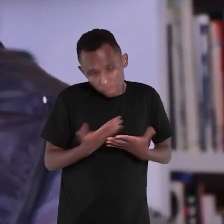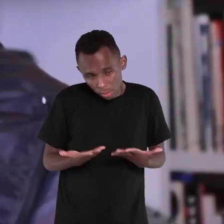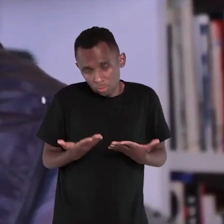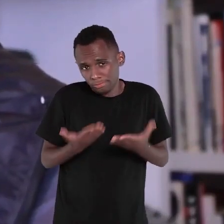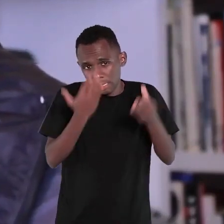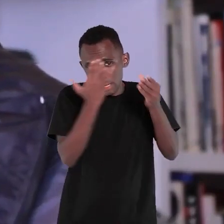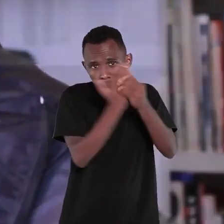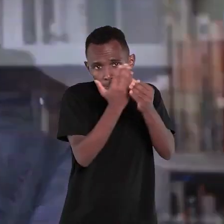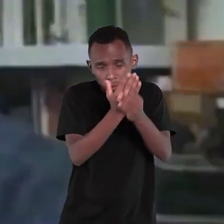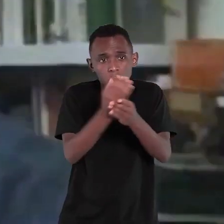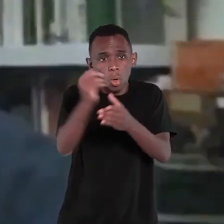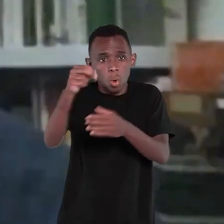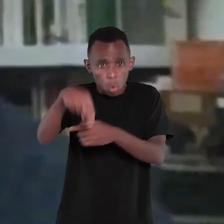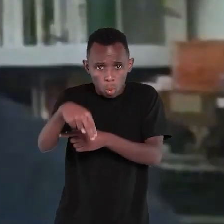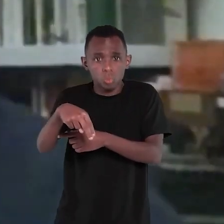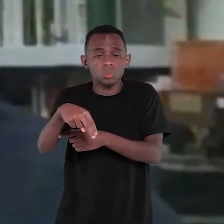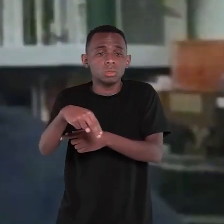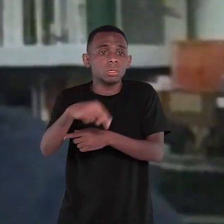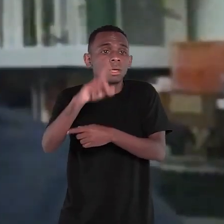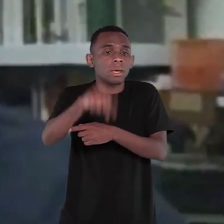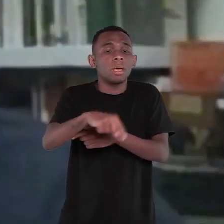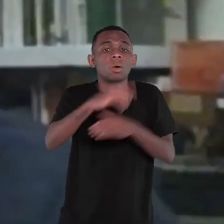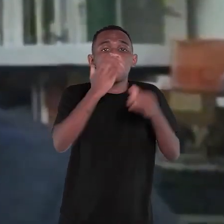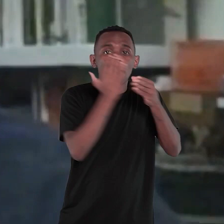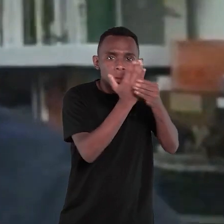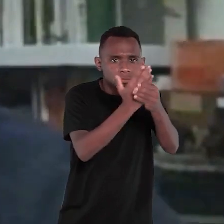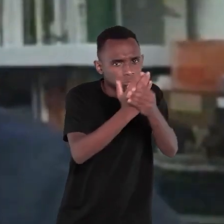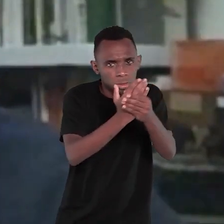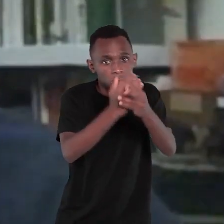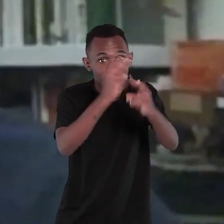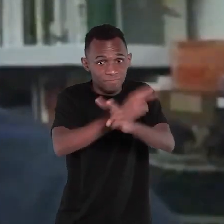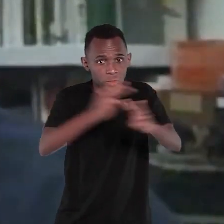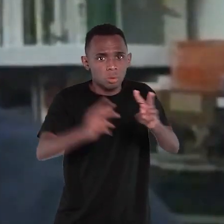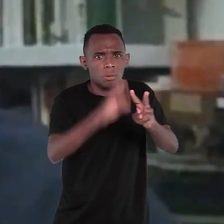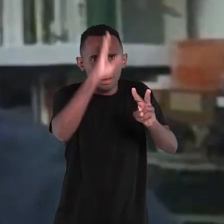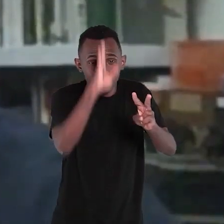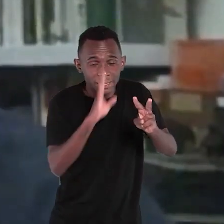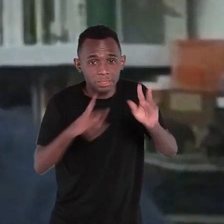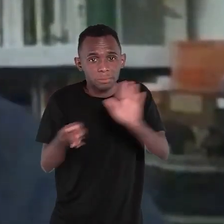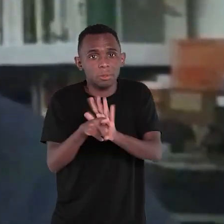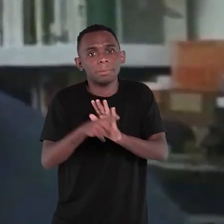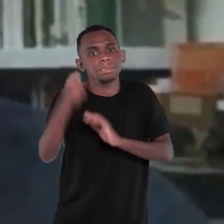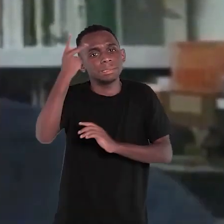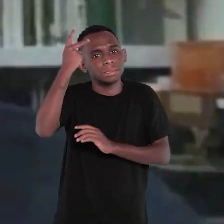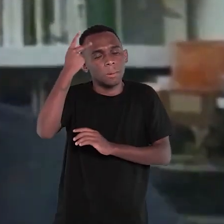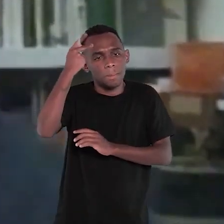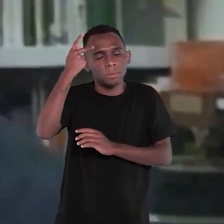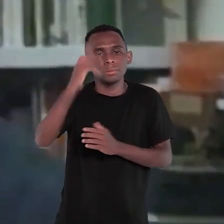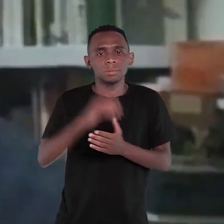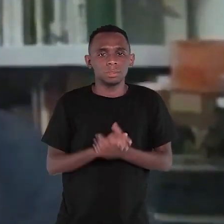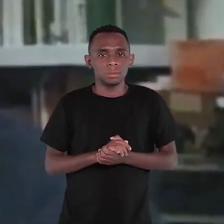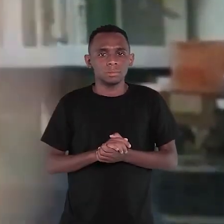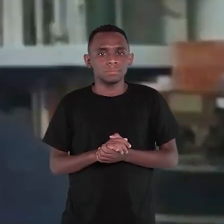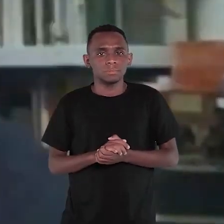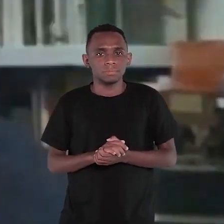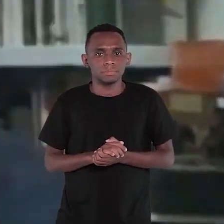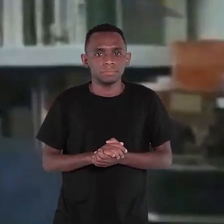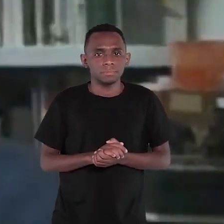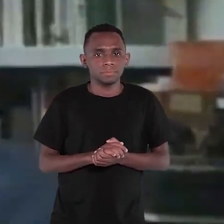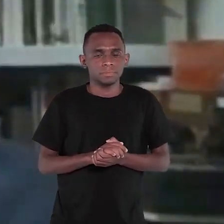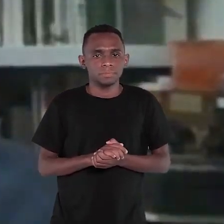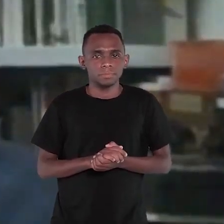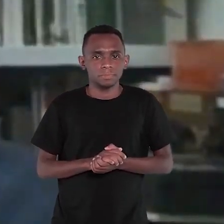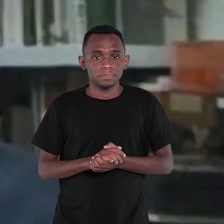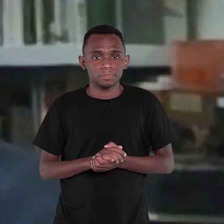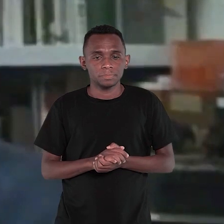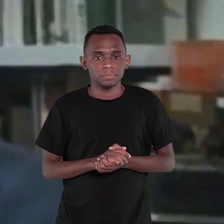Então, a Biblion é isso, ela é a biblioteca digital gratuita do Estado de São Paulo, né? De São Paulo, né?